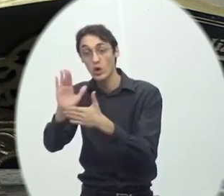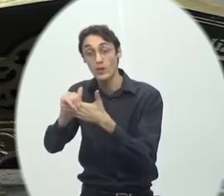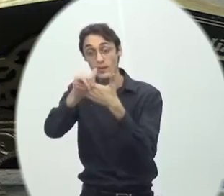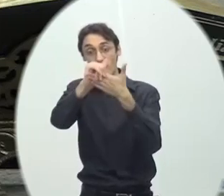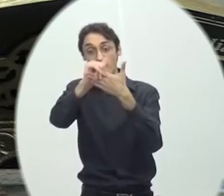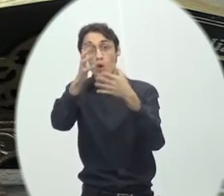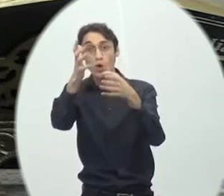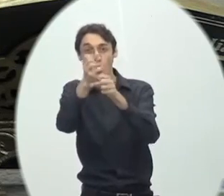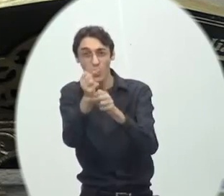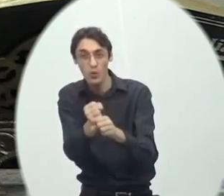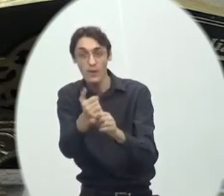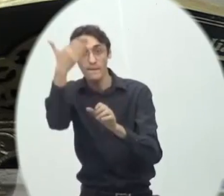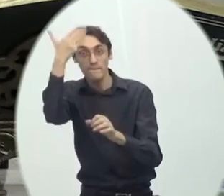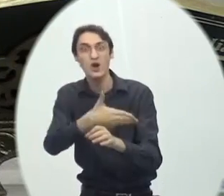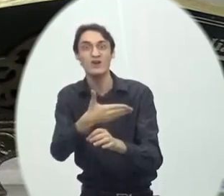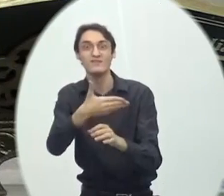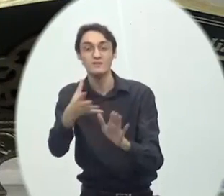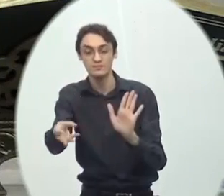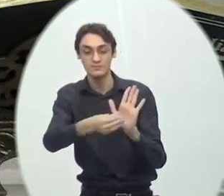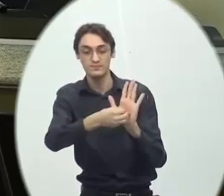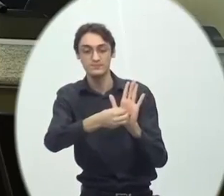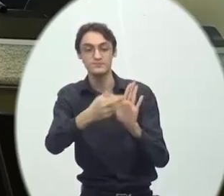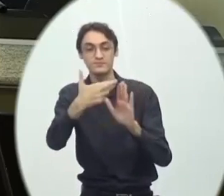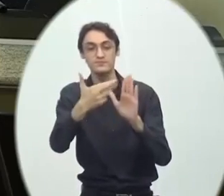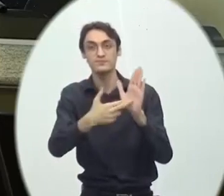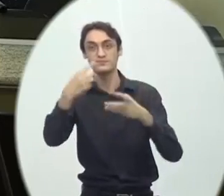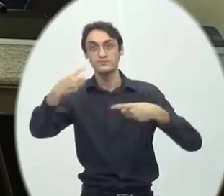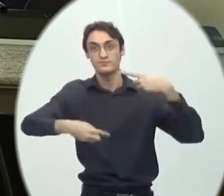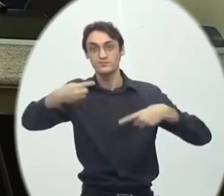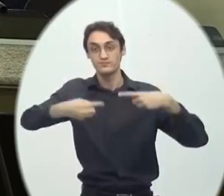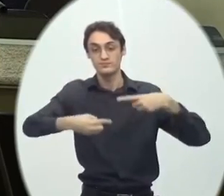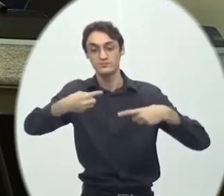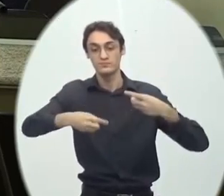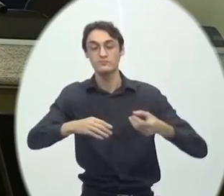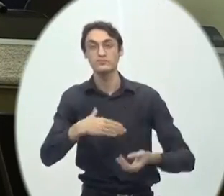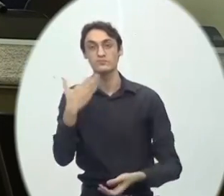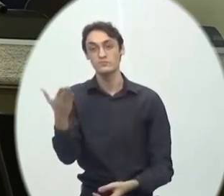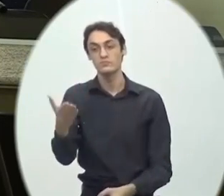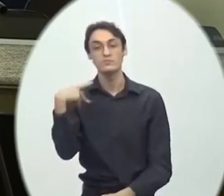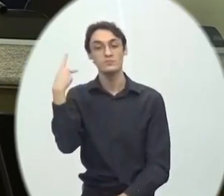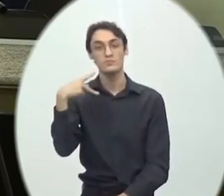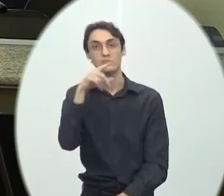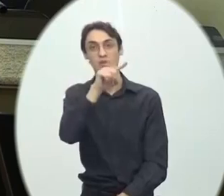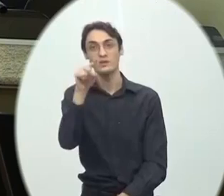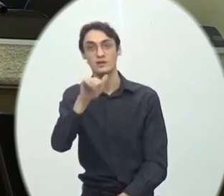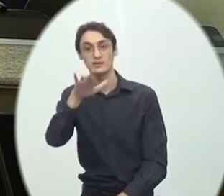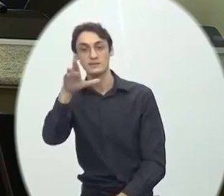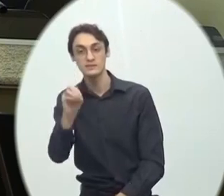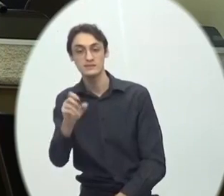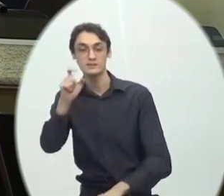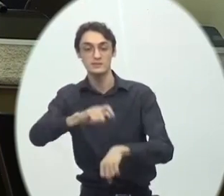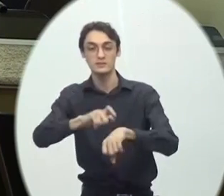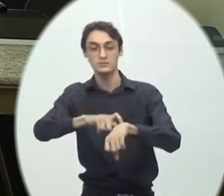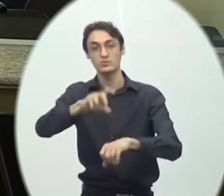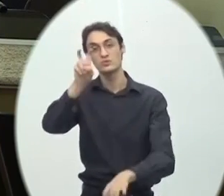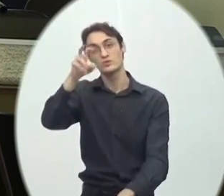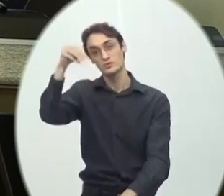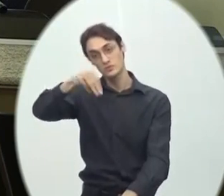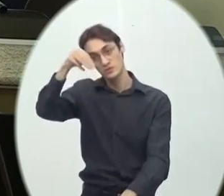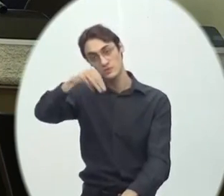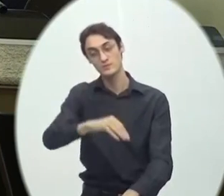cálculos probantes. O requerimento está em discussão. Com a palavra, vereador Zário Casagrande. Vossa Excelência, põe de 5 minutos.